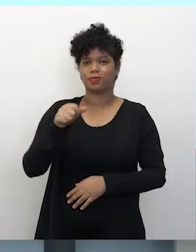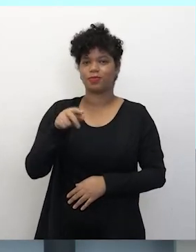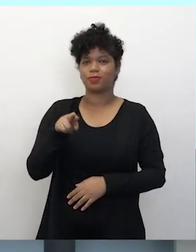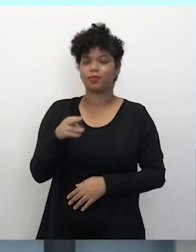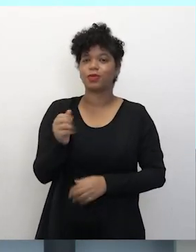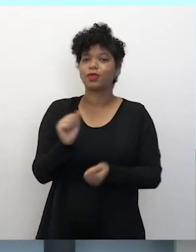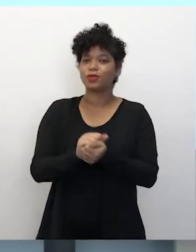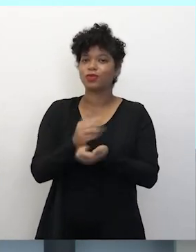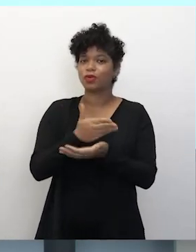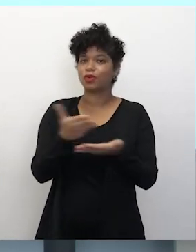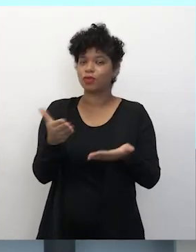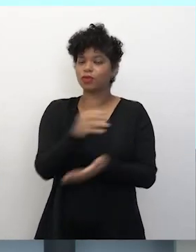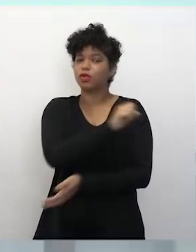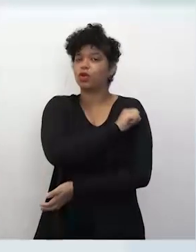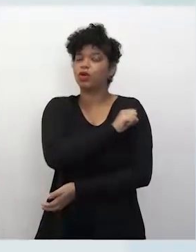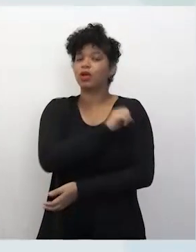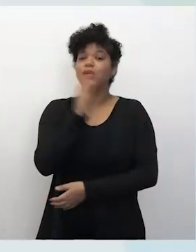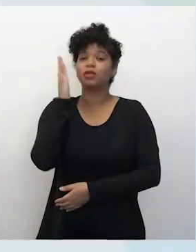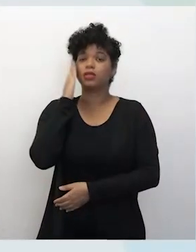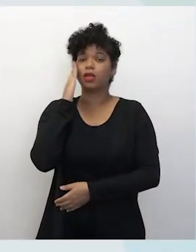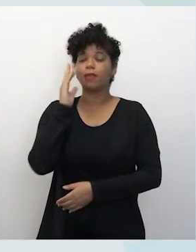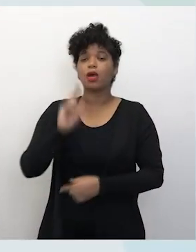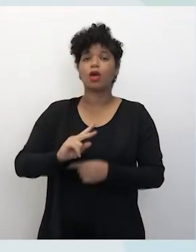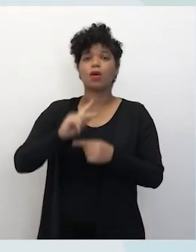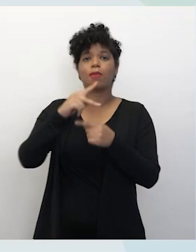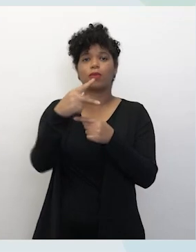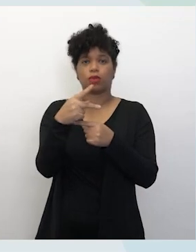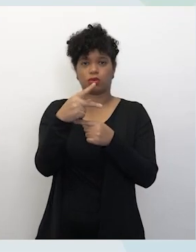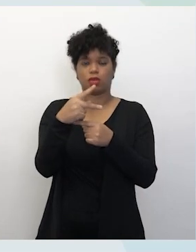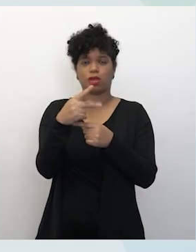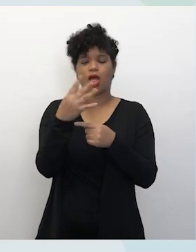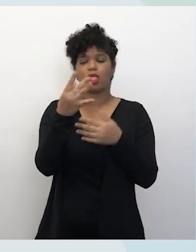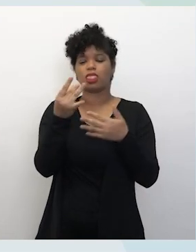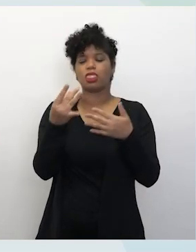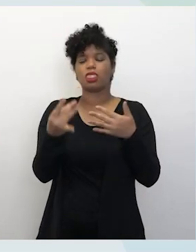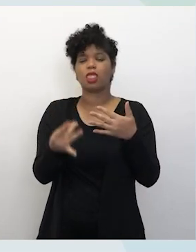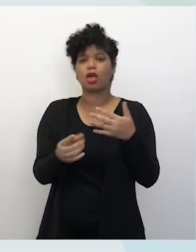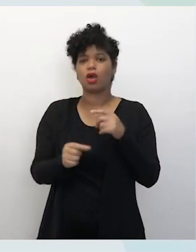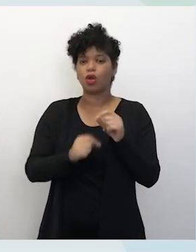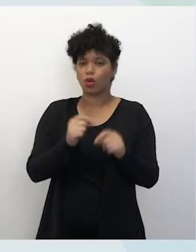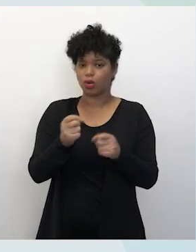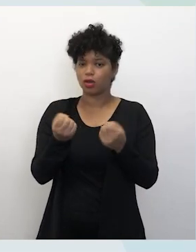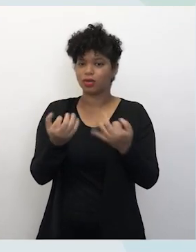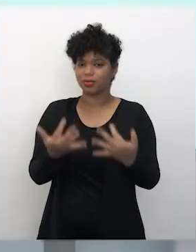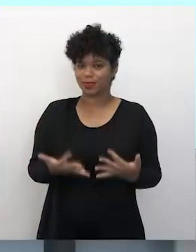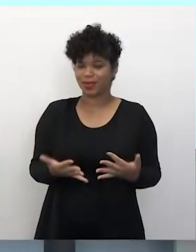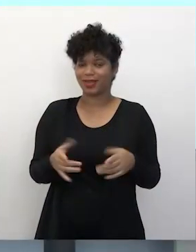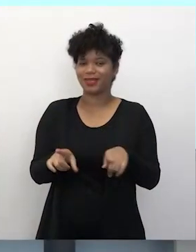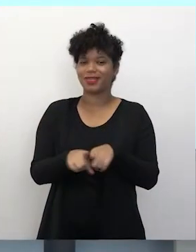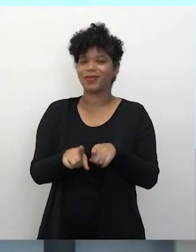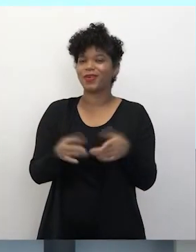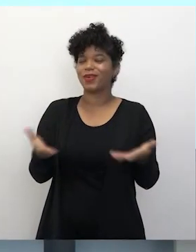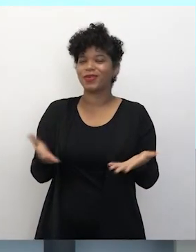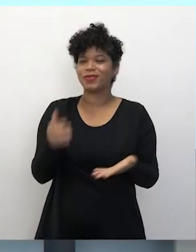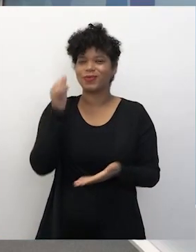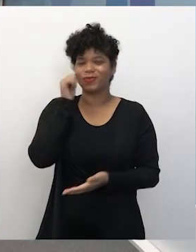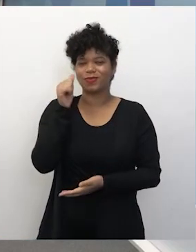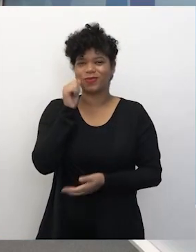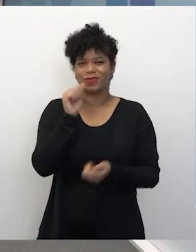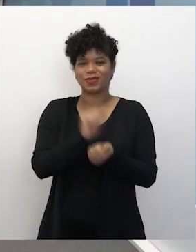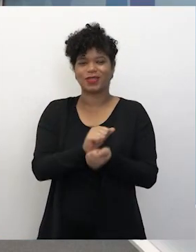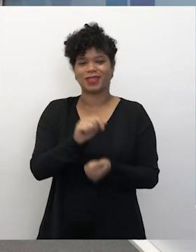ano, a ideia das potências, né? Trabalhando hoje as propriedades das potências ainda e comigo, professora Viviane. Bom dia,